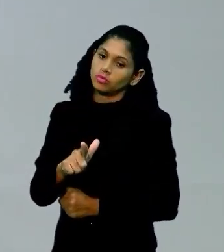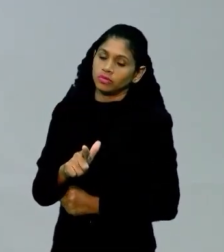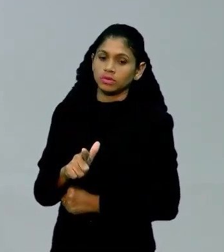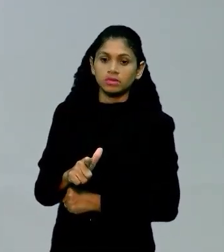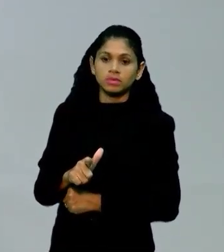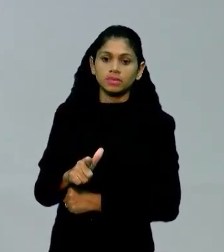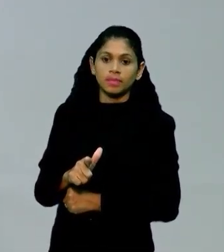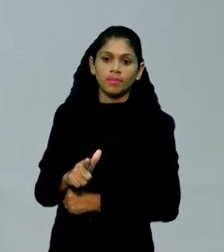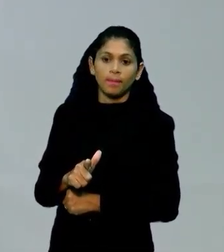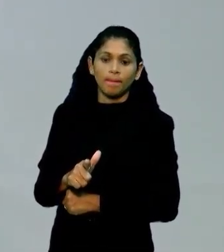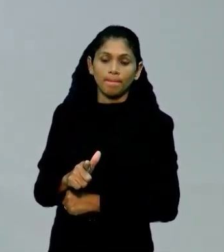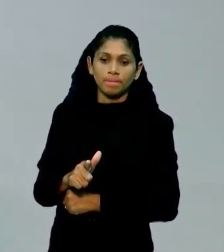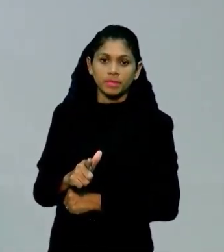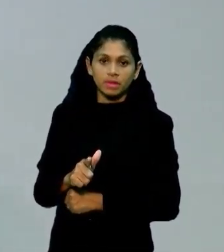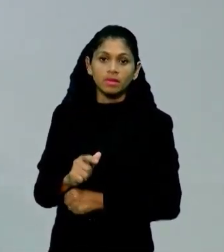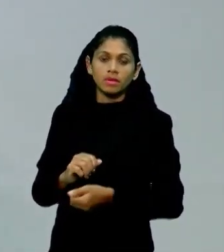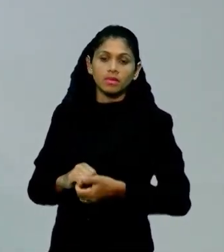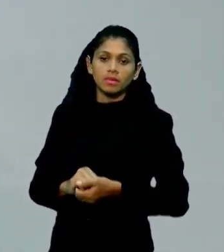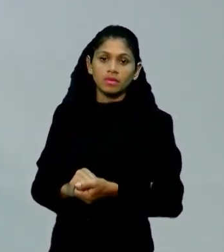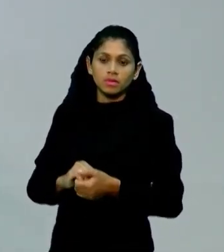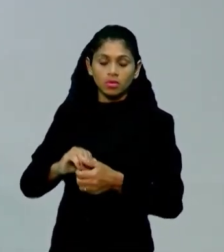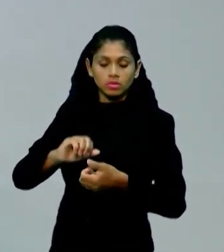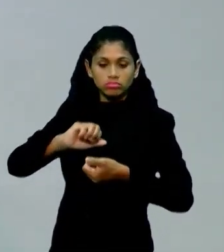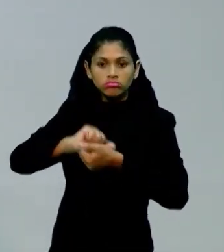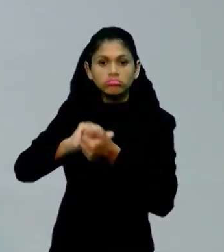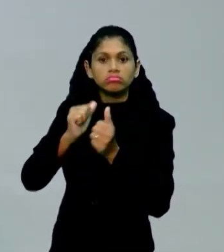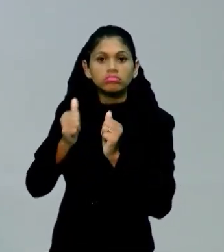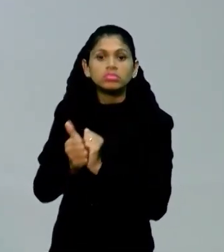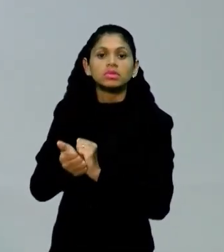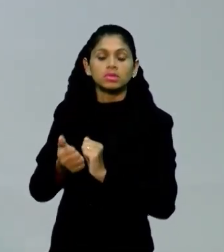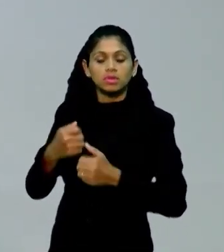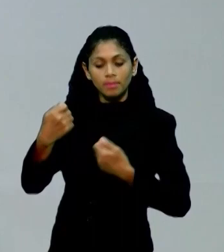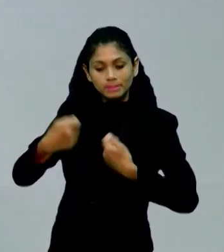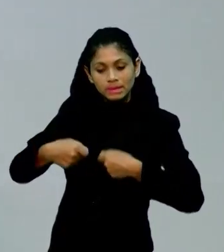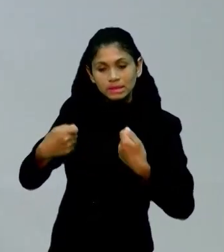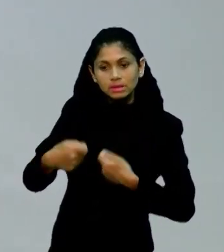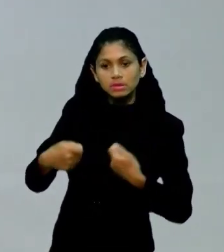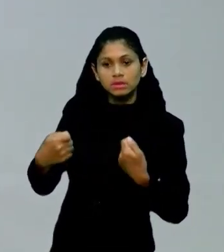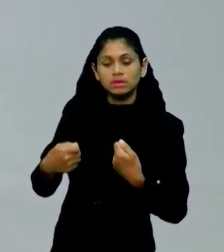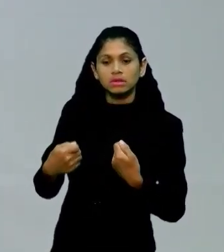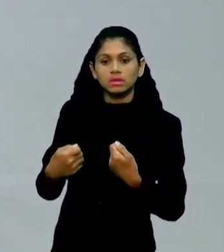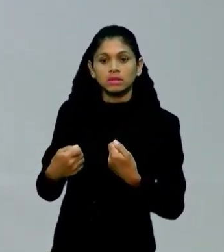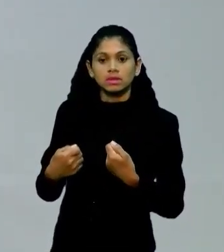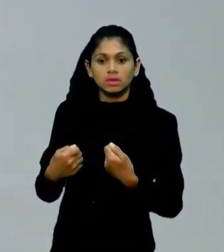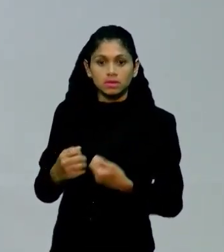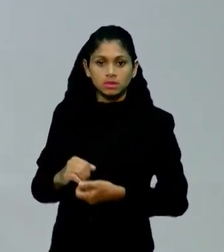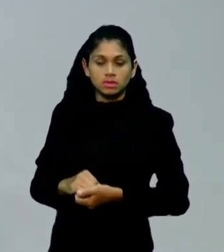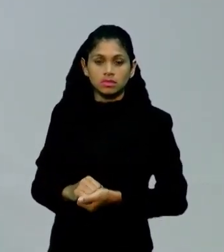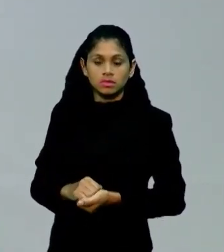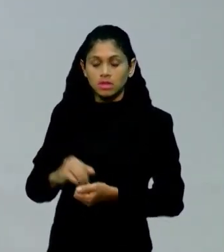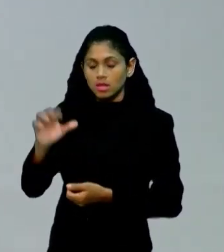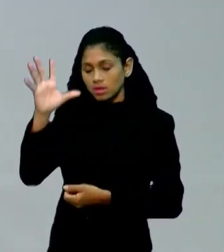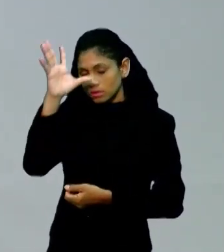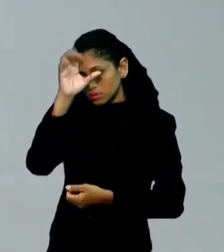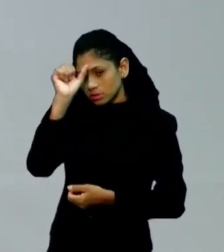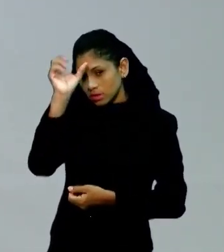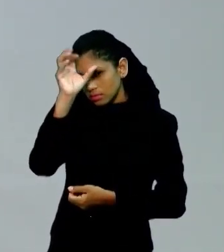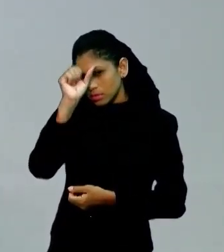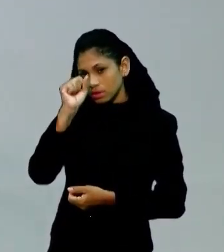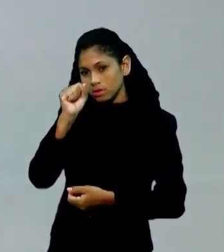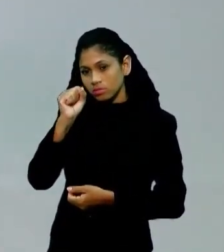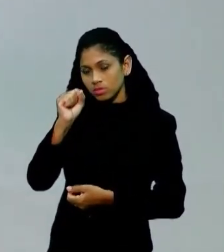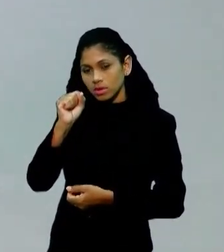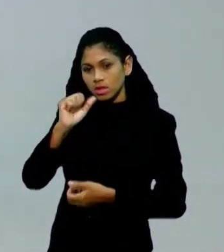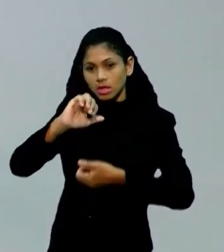isso é quem vai permitir a nossa o nosso desenvolvimento o nosso reconhecimento em cerca desse aprendizado então a